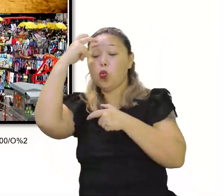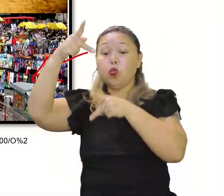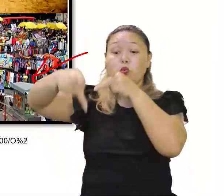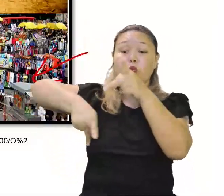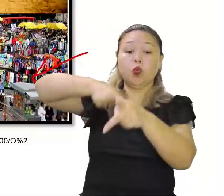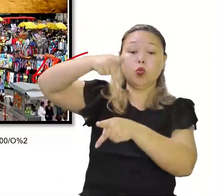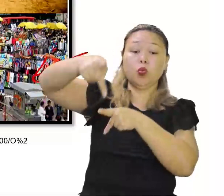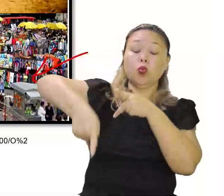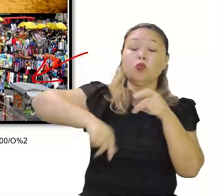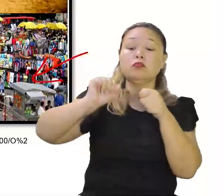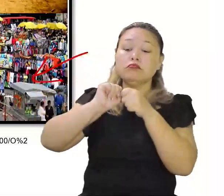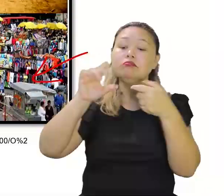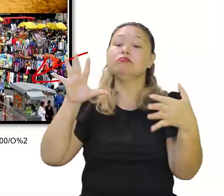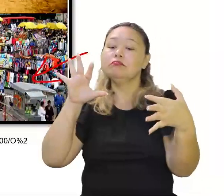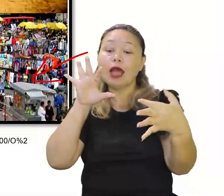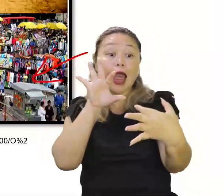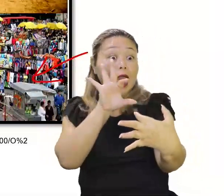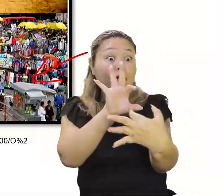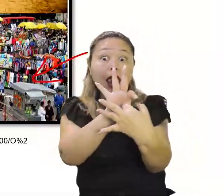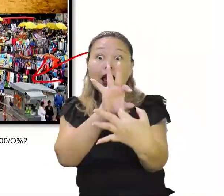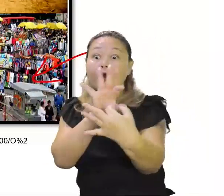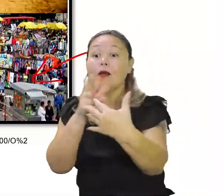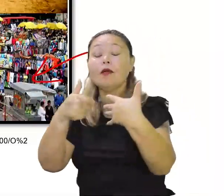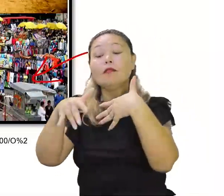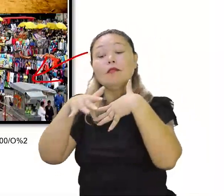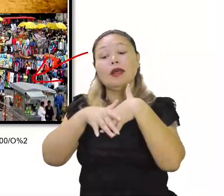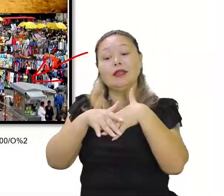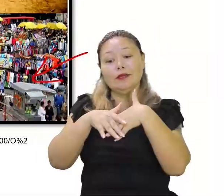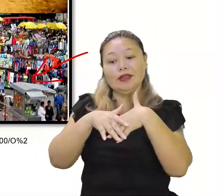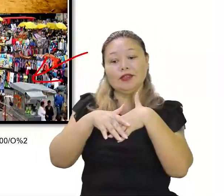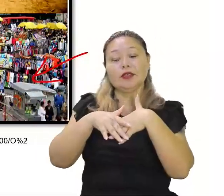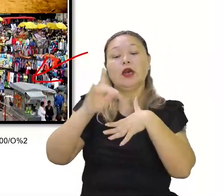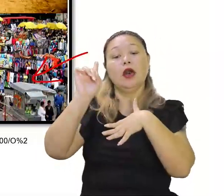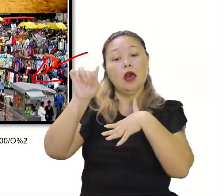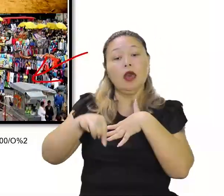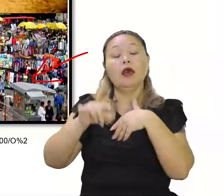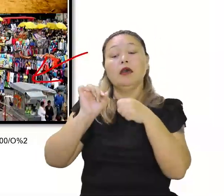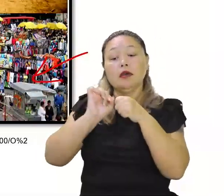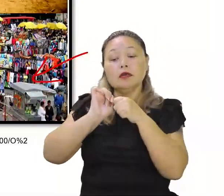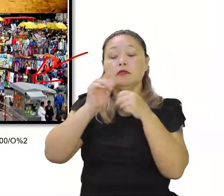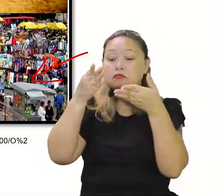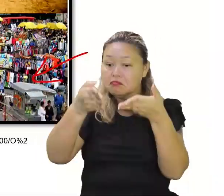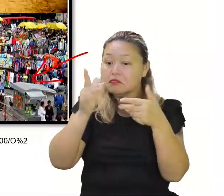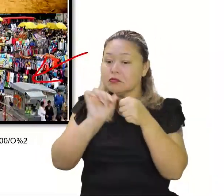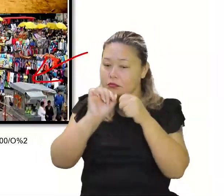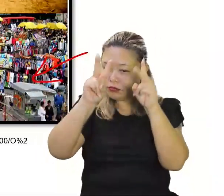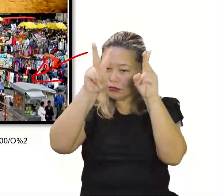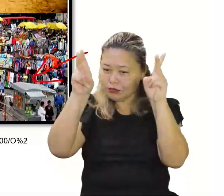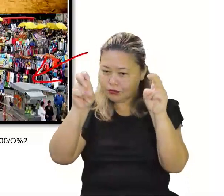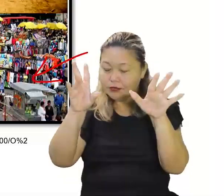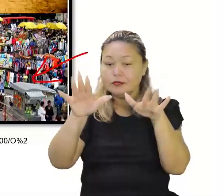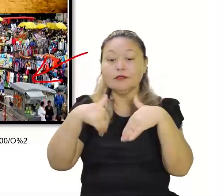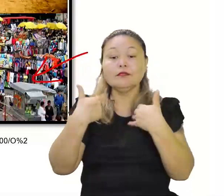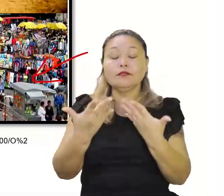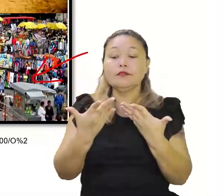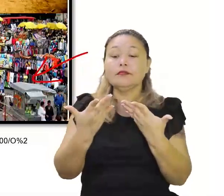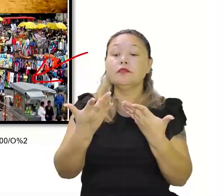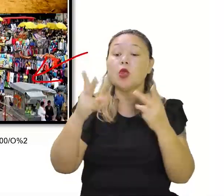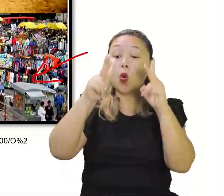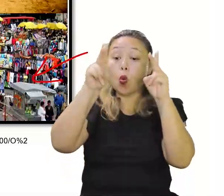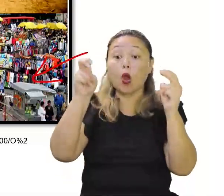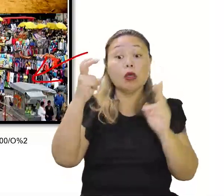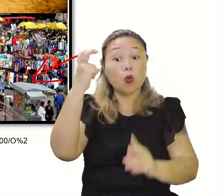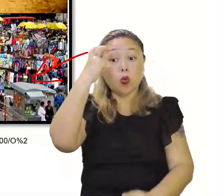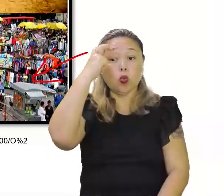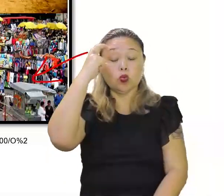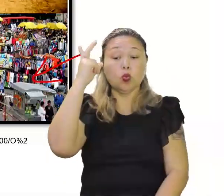estar envolvida a matemática, não adianta. E é dentro disso que a gente traz esse assunto aqui para vocês. E essa abordagem cultural,